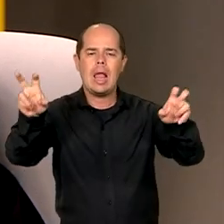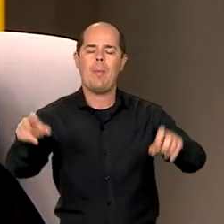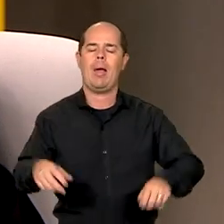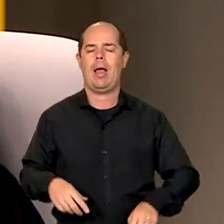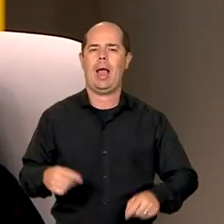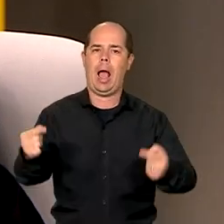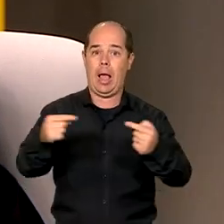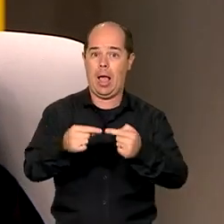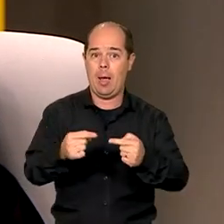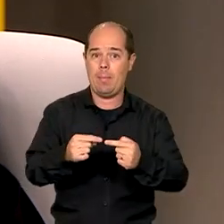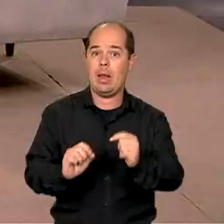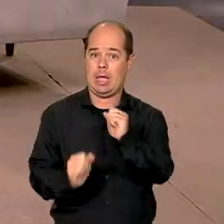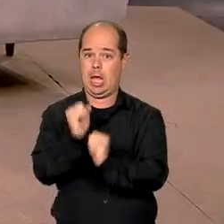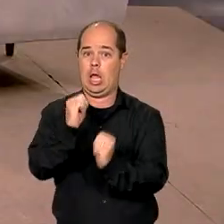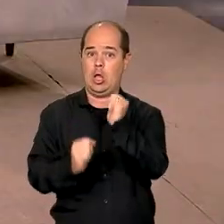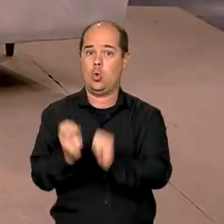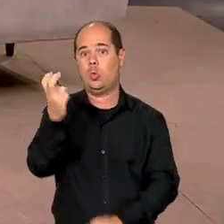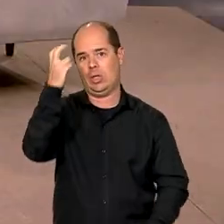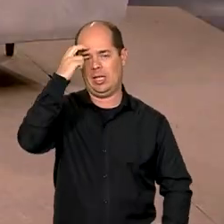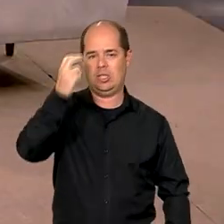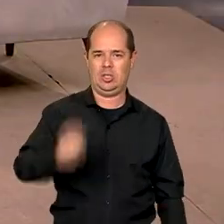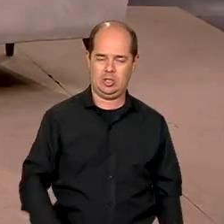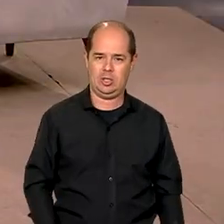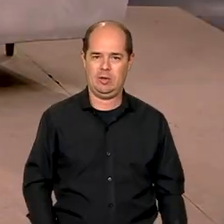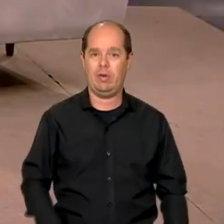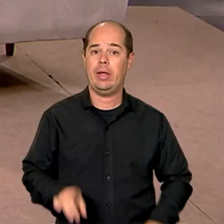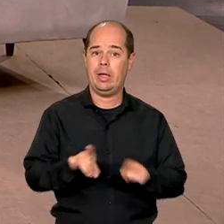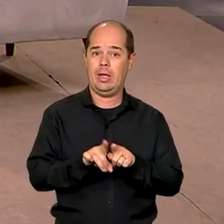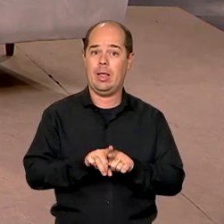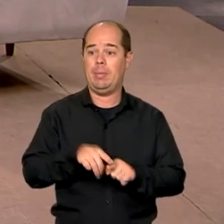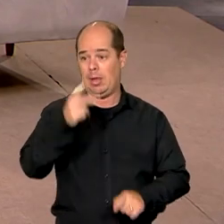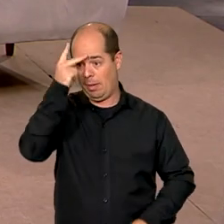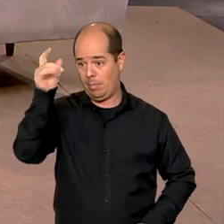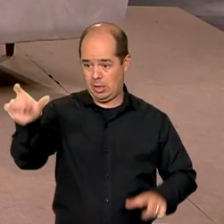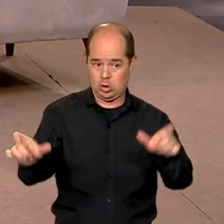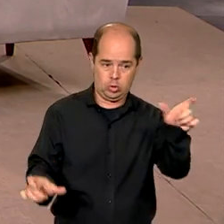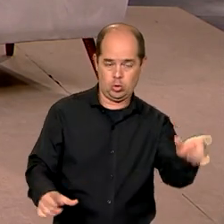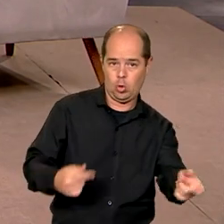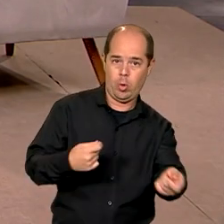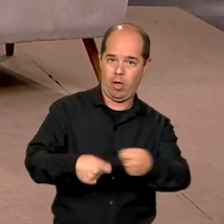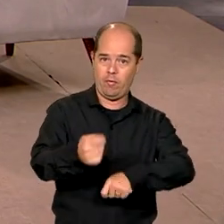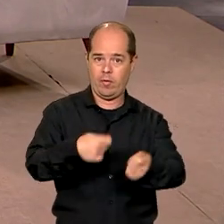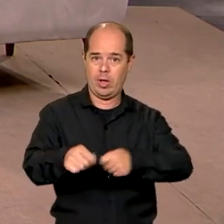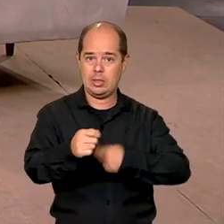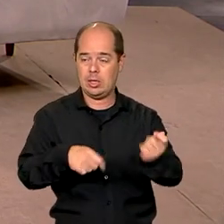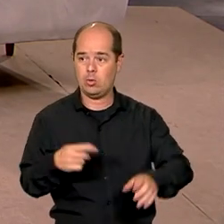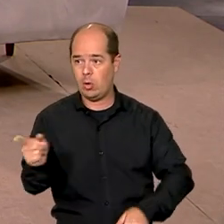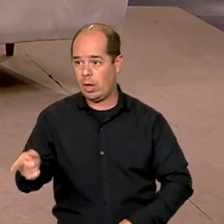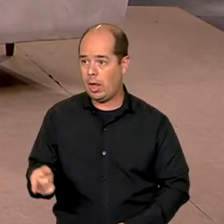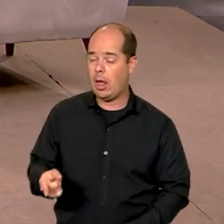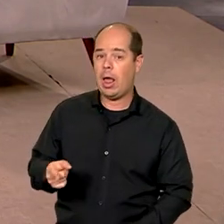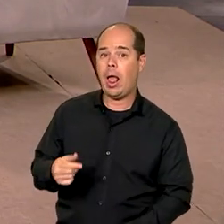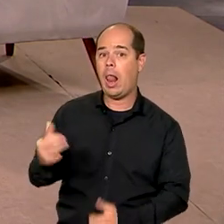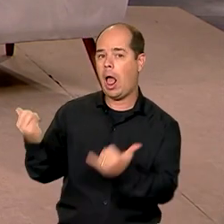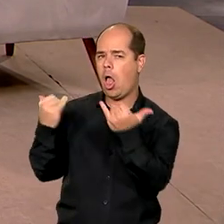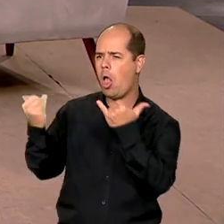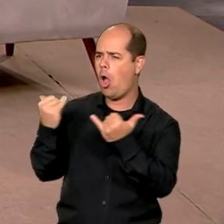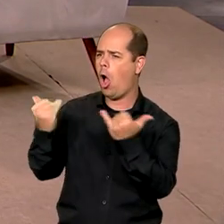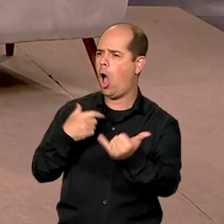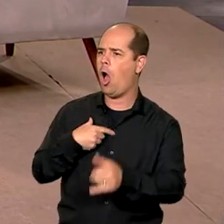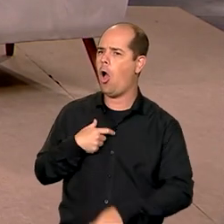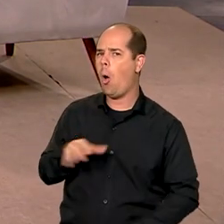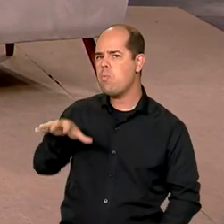uma oportunidade também dessas pessoas que estão fazendo negócio poder se apropriar dessas informações. Nós vamos ter grandes